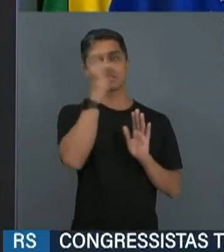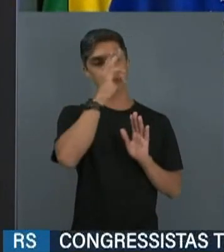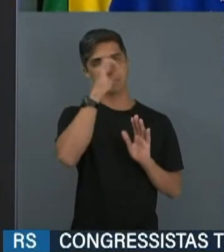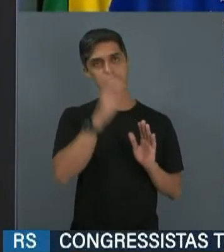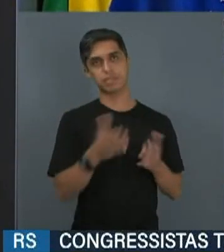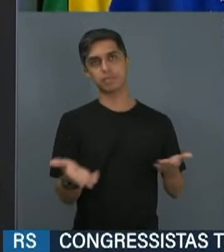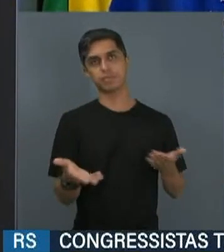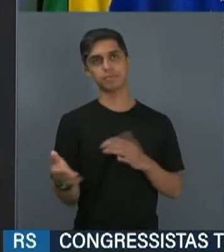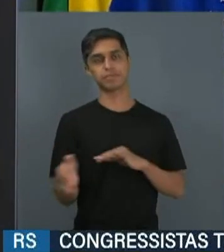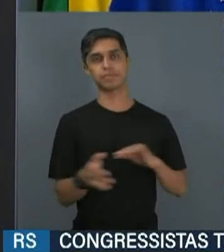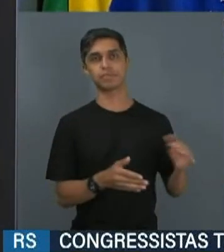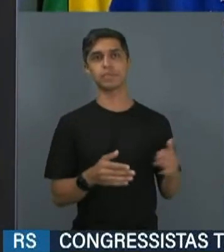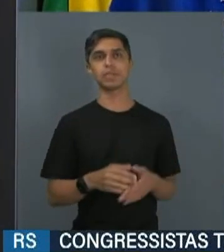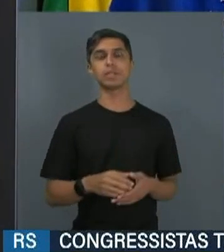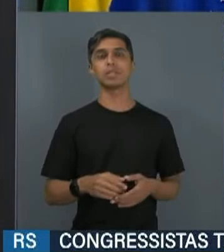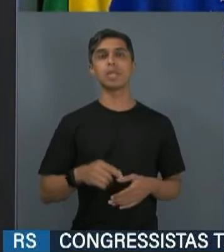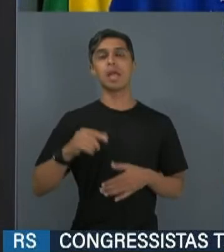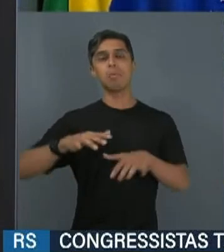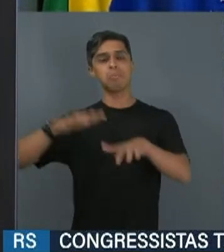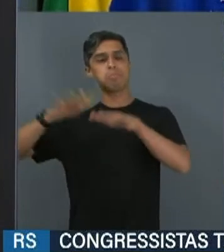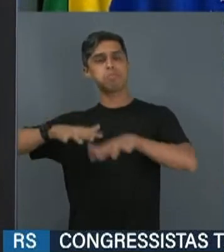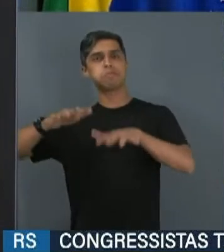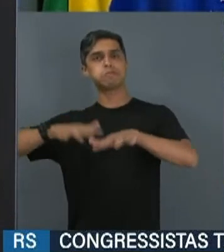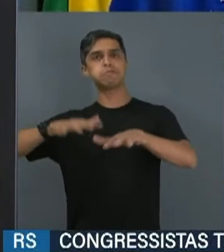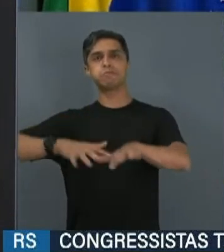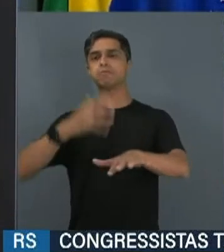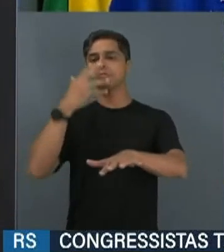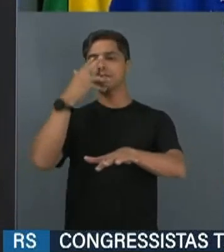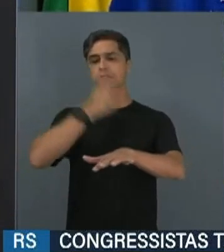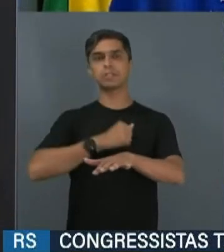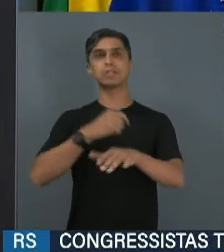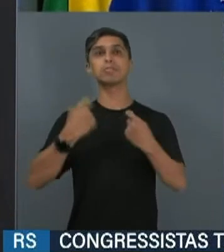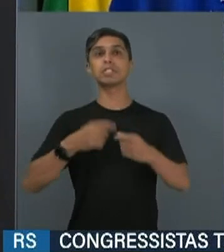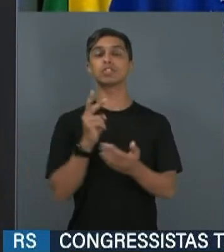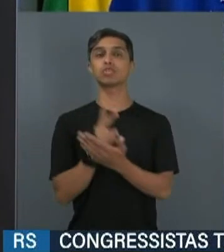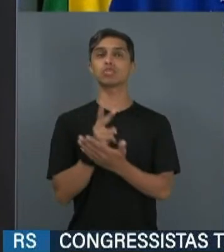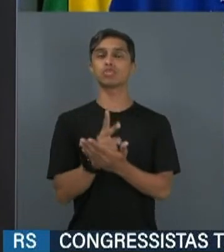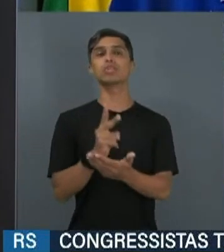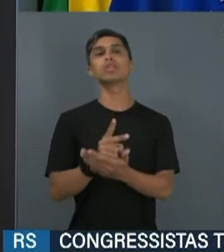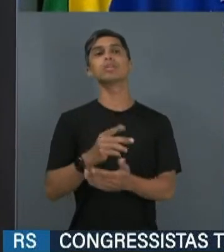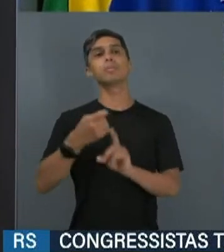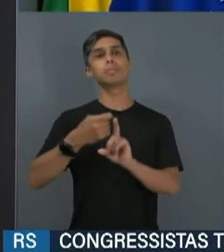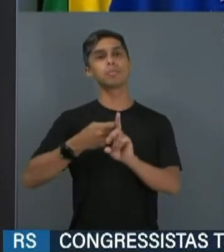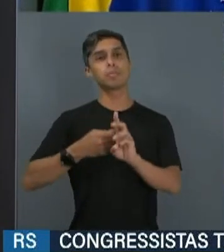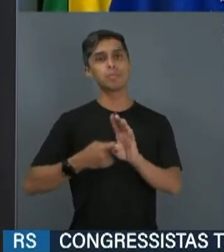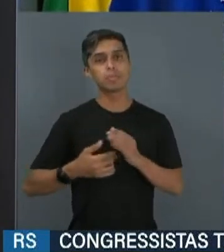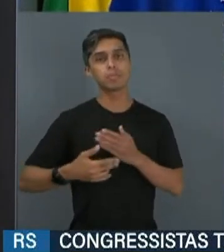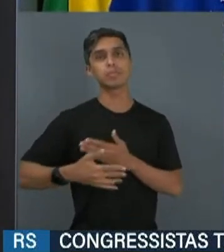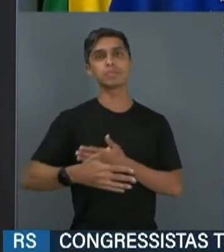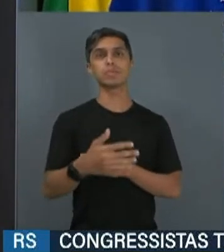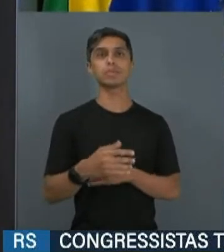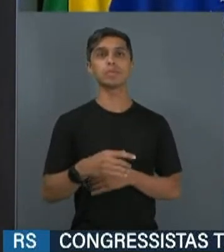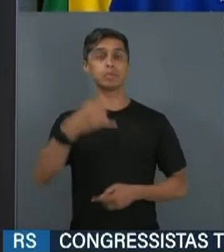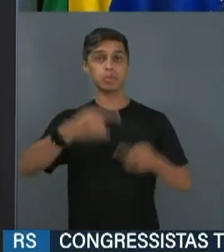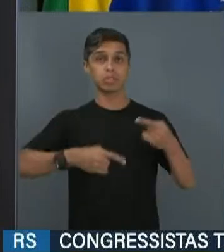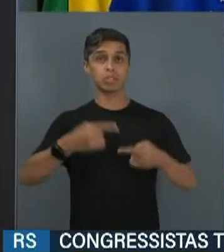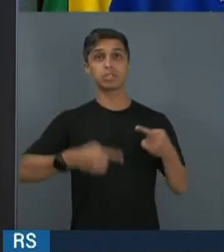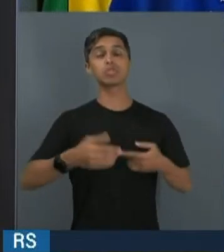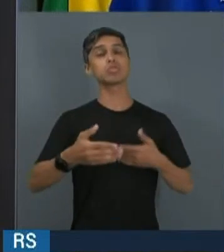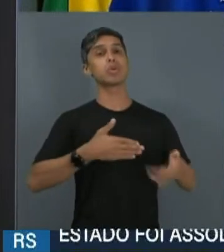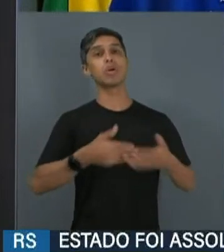Senhor presidente, foi uma mobilização linda e nós temos que continuar todos os meses. Se tem uma coisa que político,